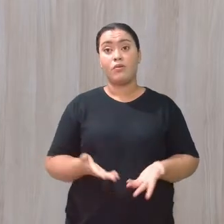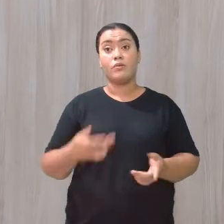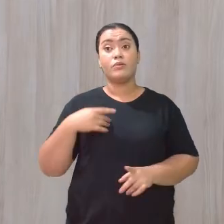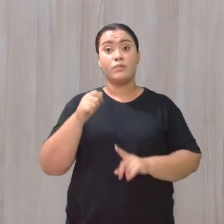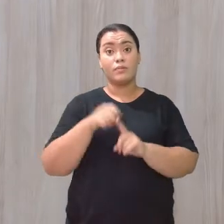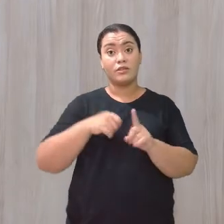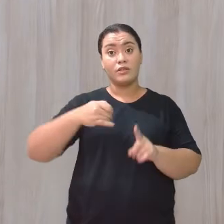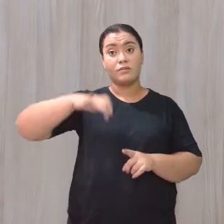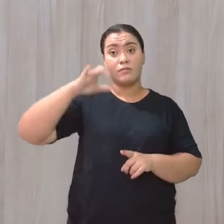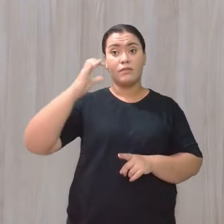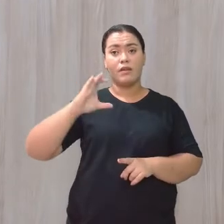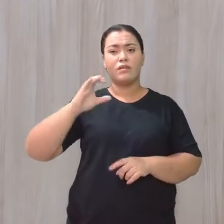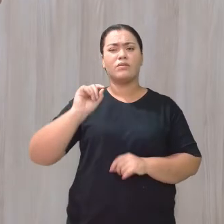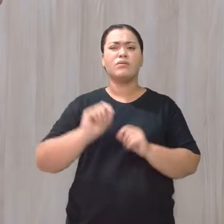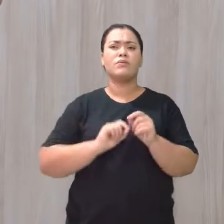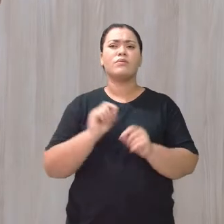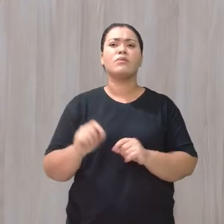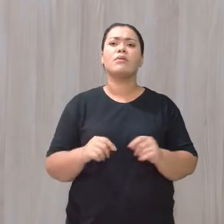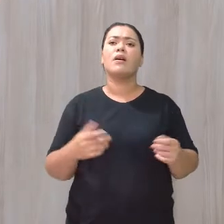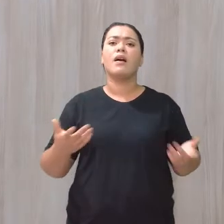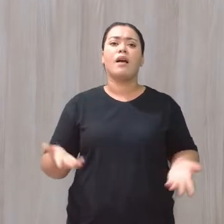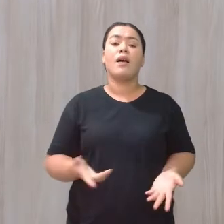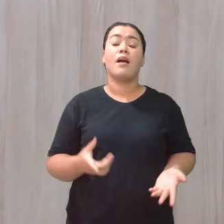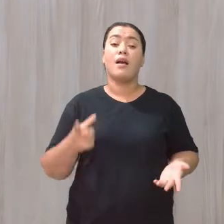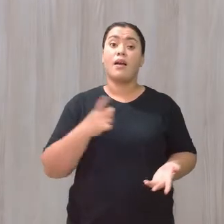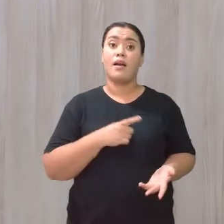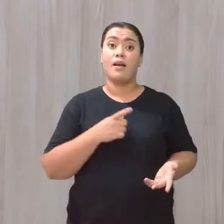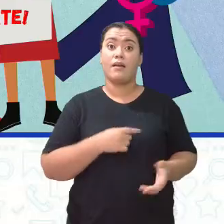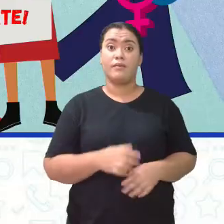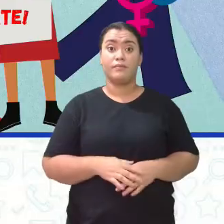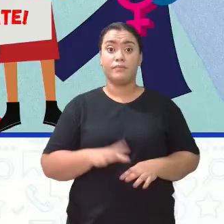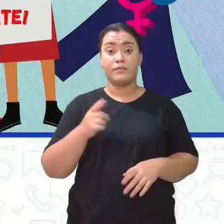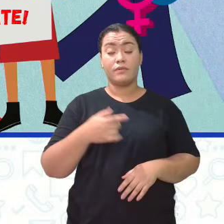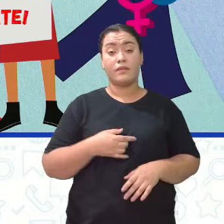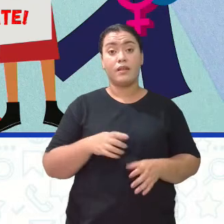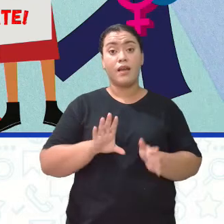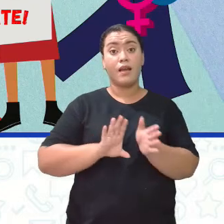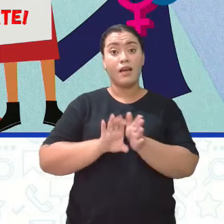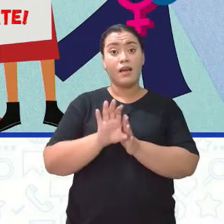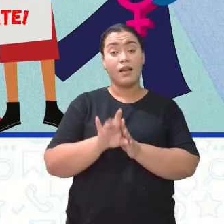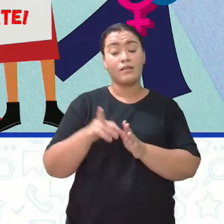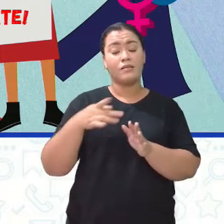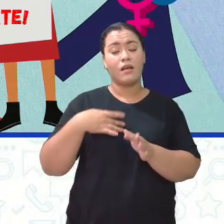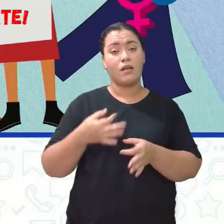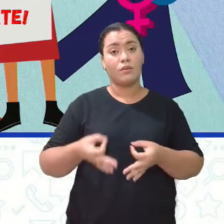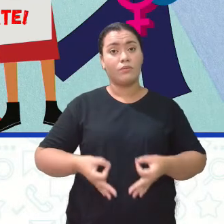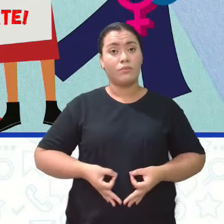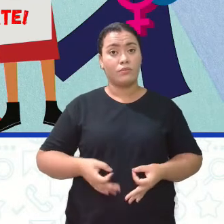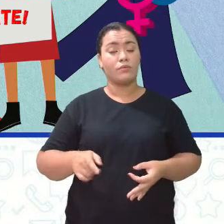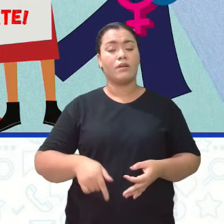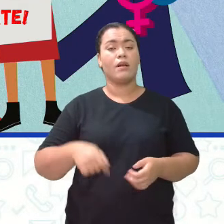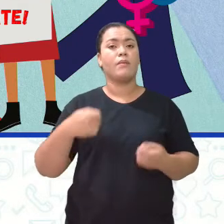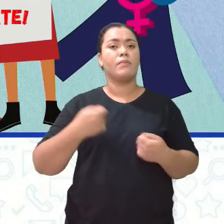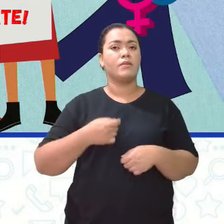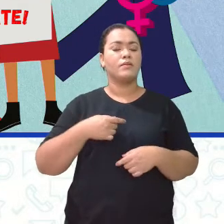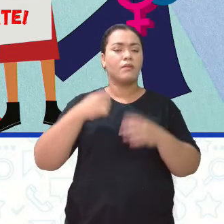de março, né? O que é que temos no mês de março? Então, o mês de março, câncer de colo do útero, um alerta de